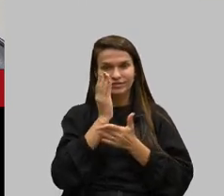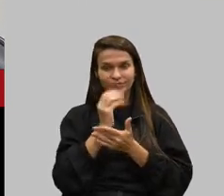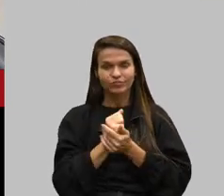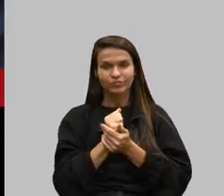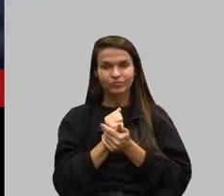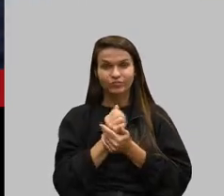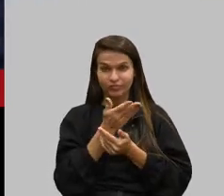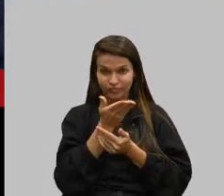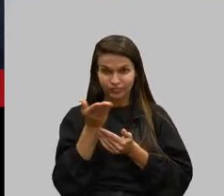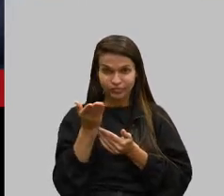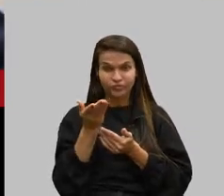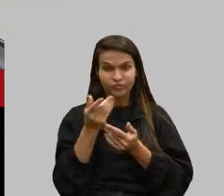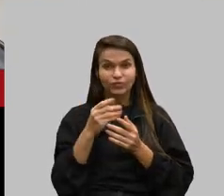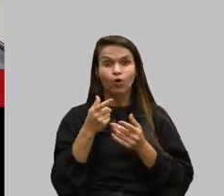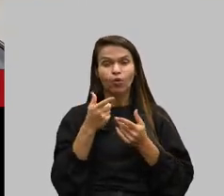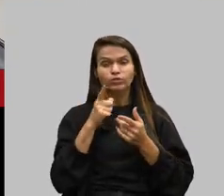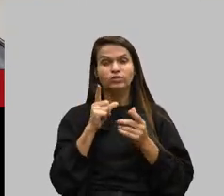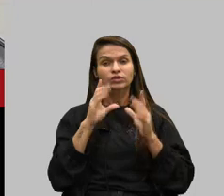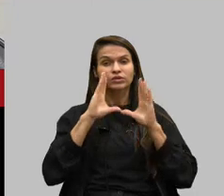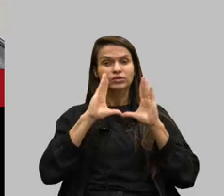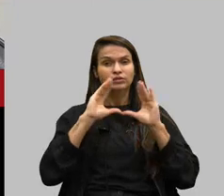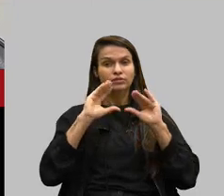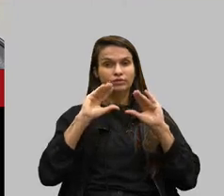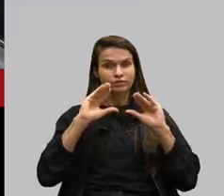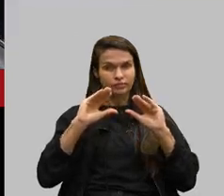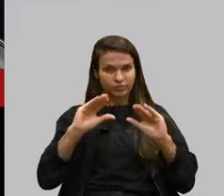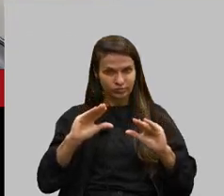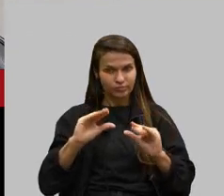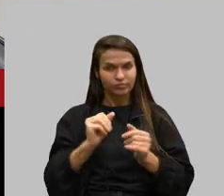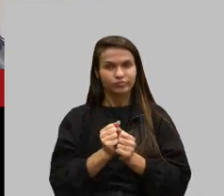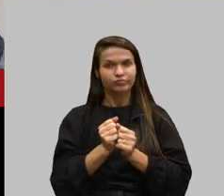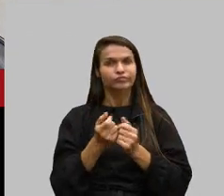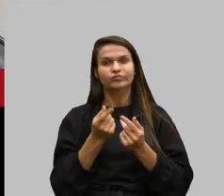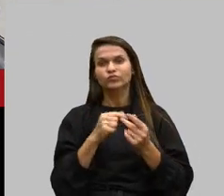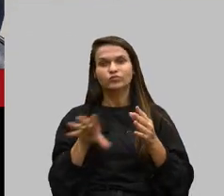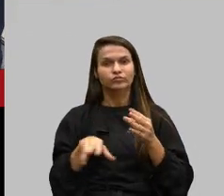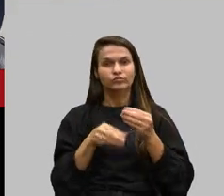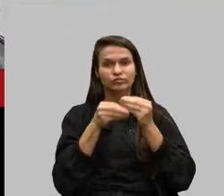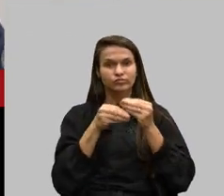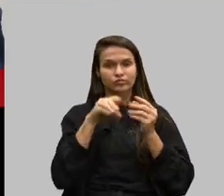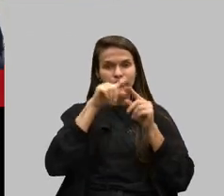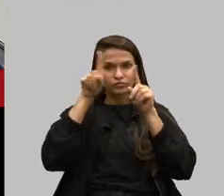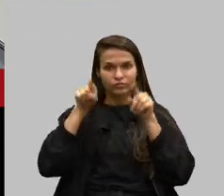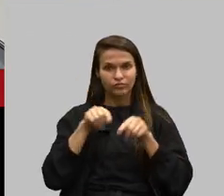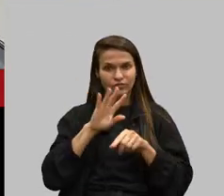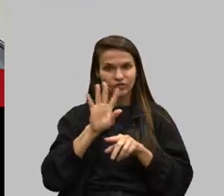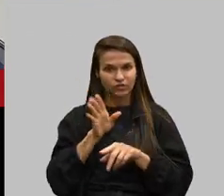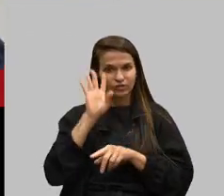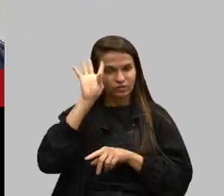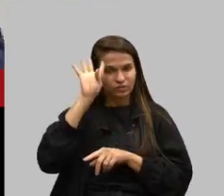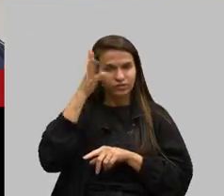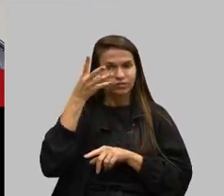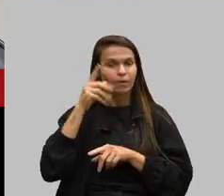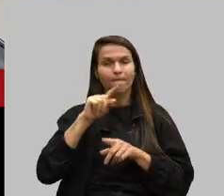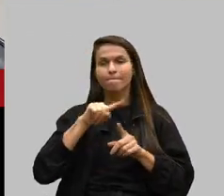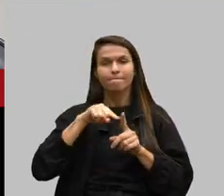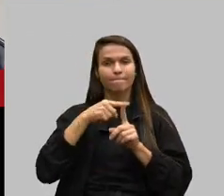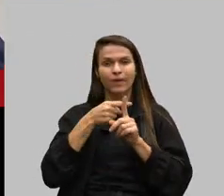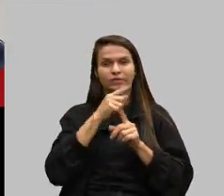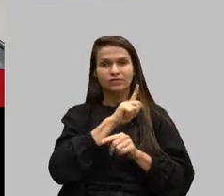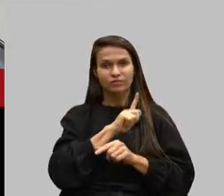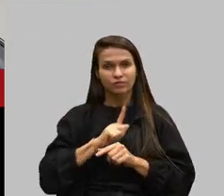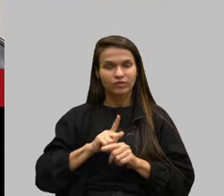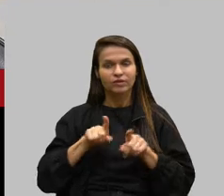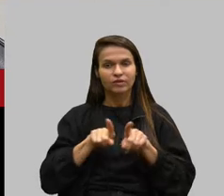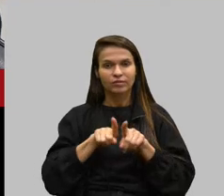deixá-los todos tranquilos a parte da recomposição dos Servidores está resolvida e mais do que isso esse governo até para trazer